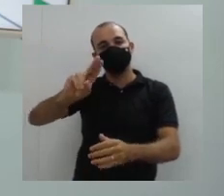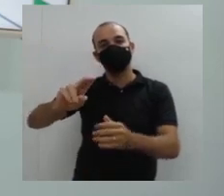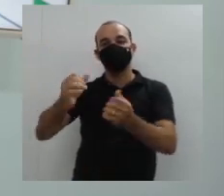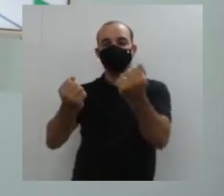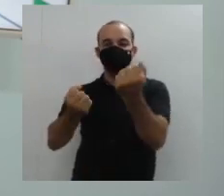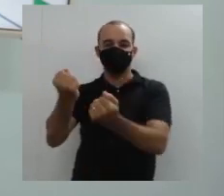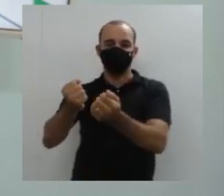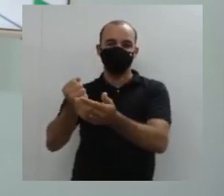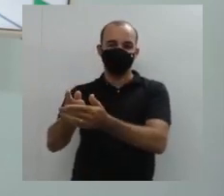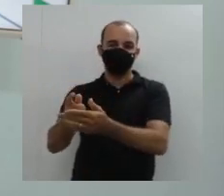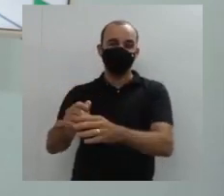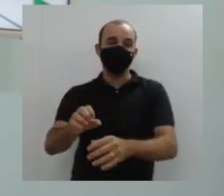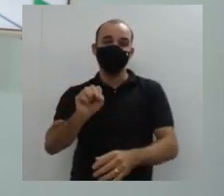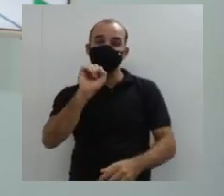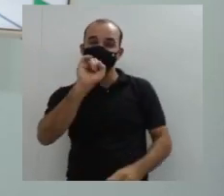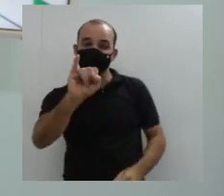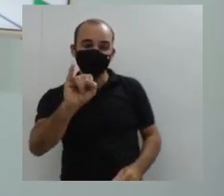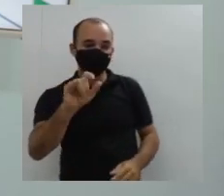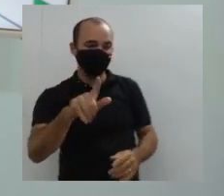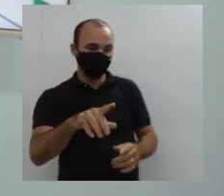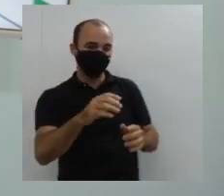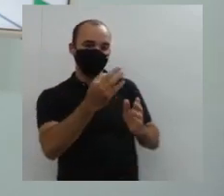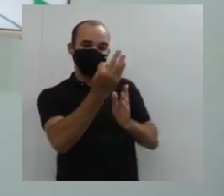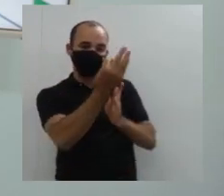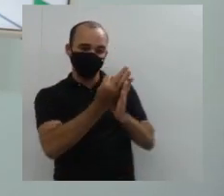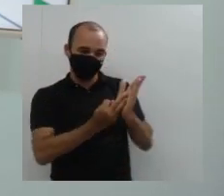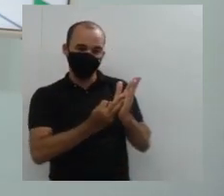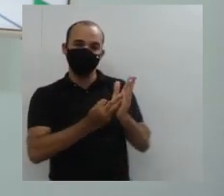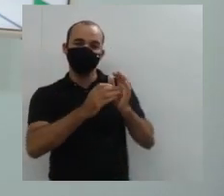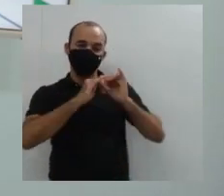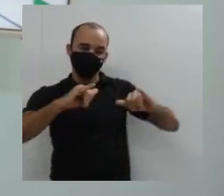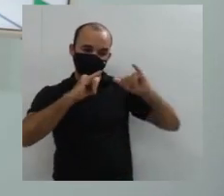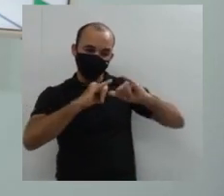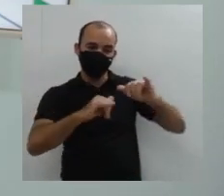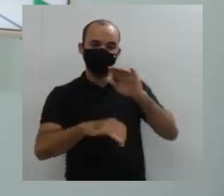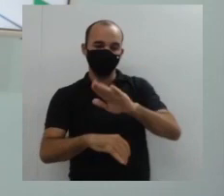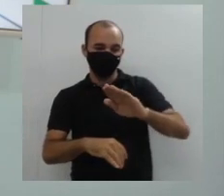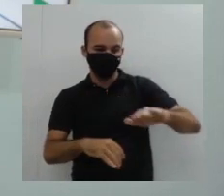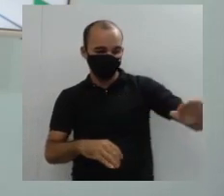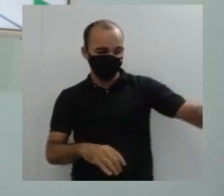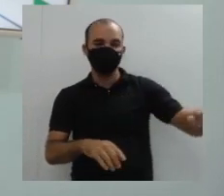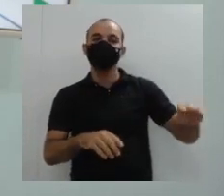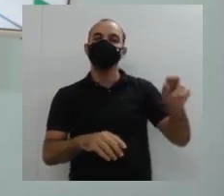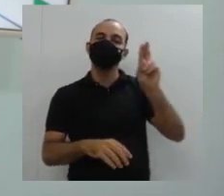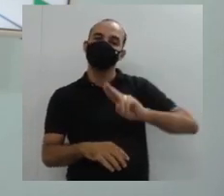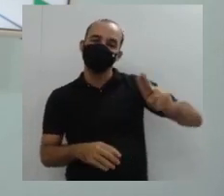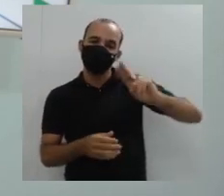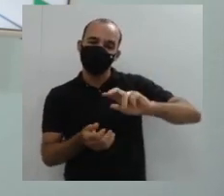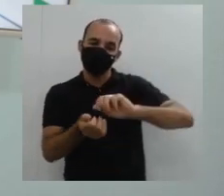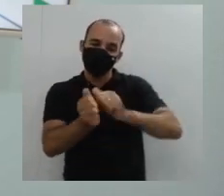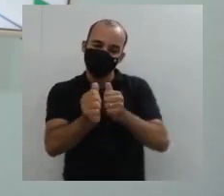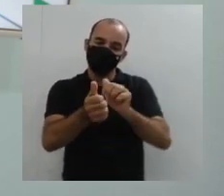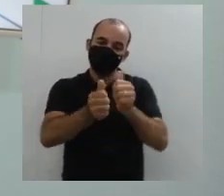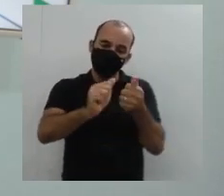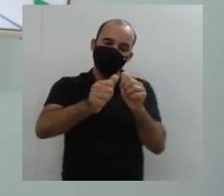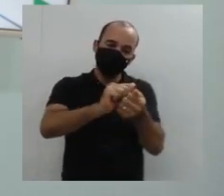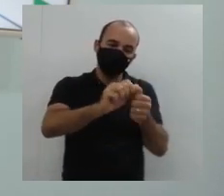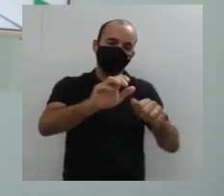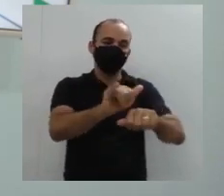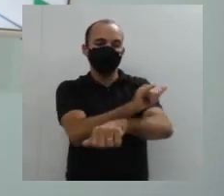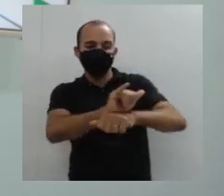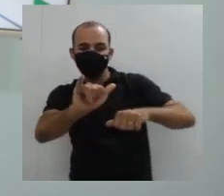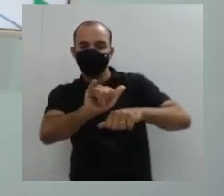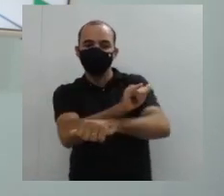linguagem, ao universo infantil. É o que nós chamamos da infantilização da linguagem. Você vai aproximar o